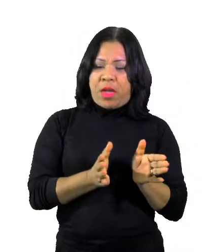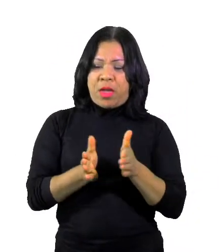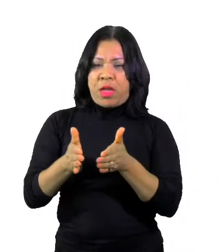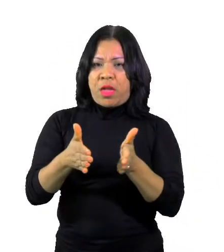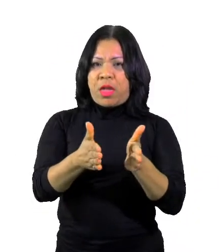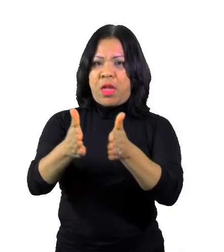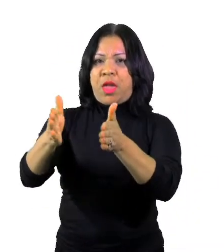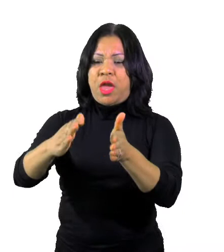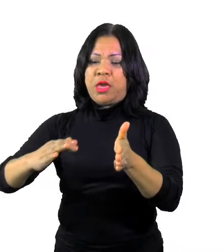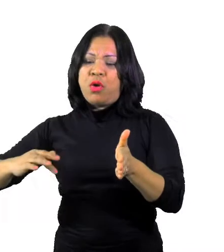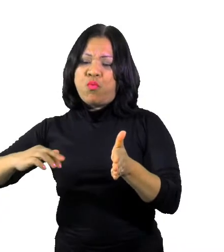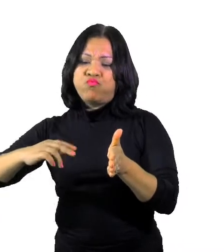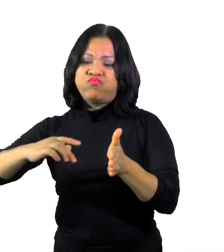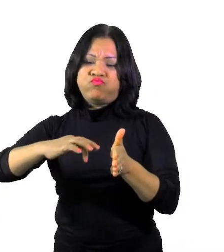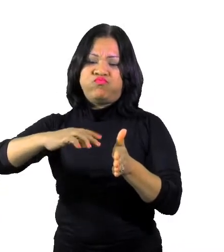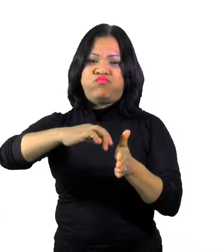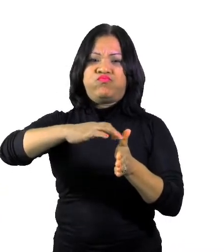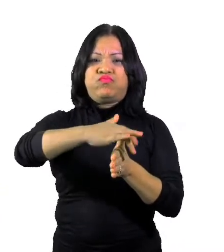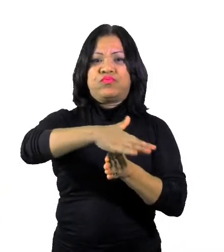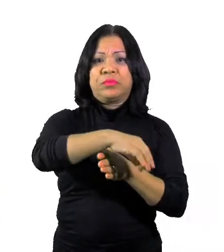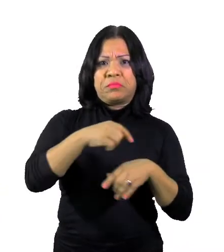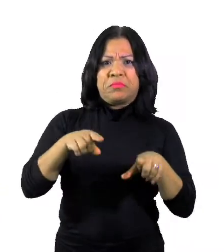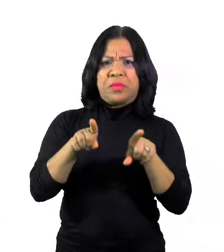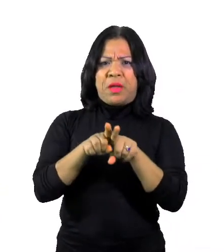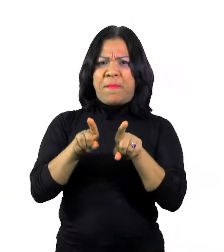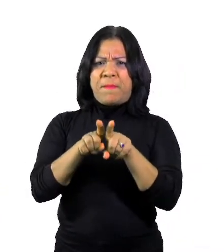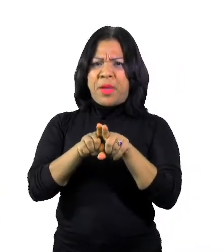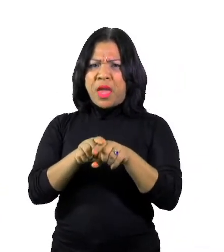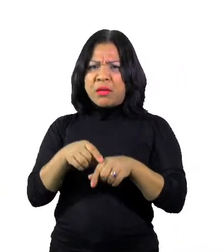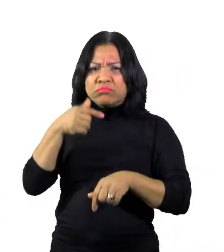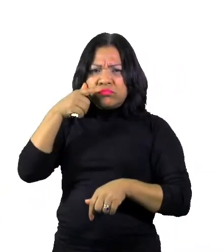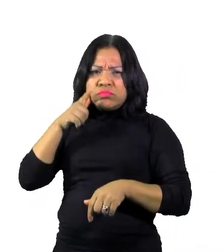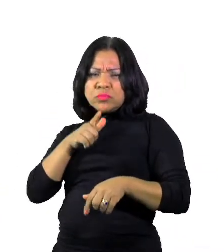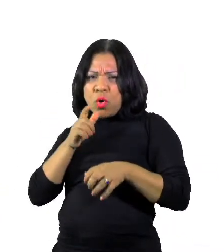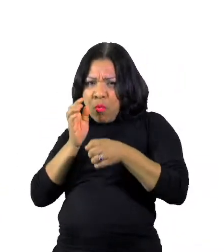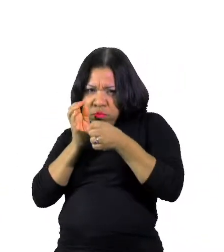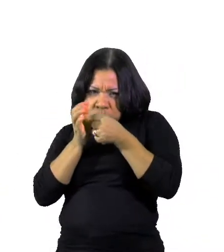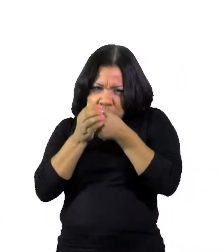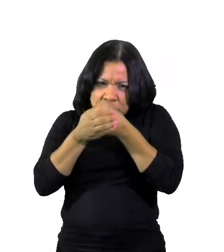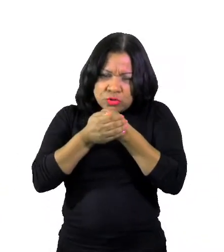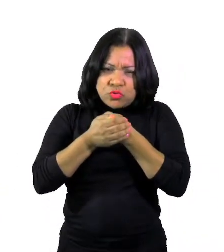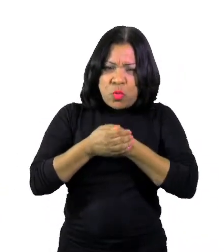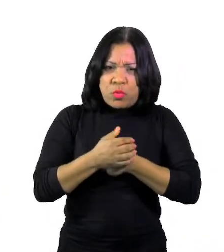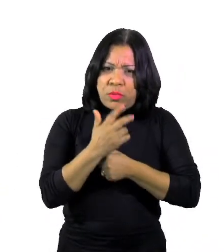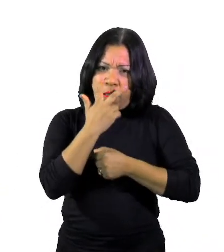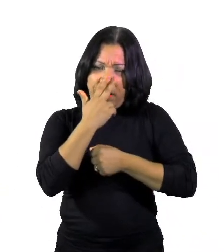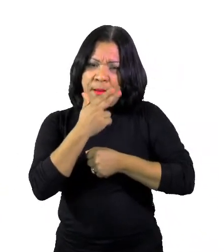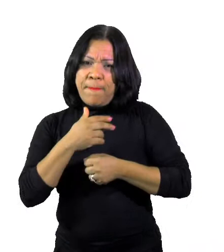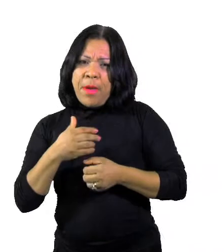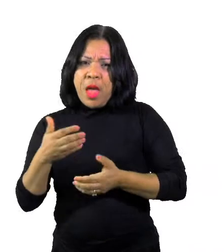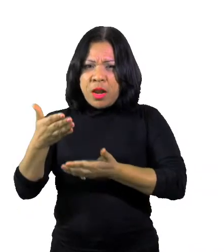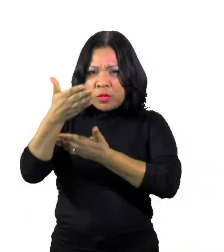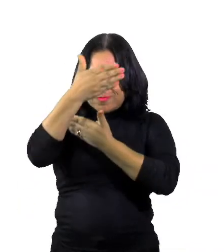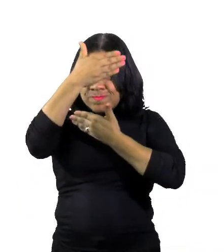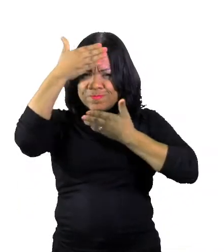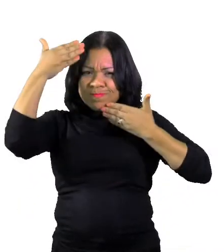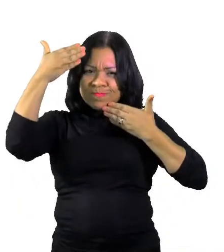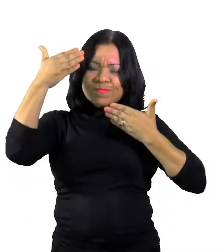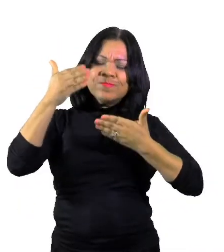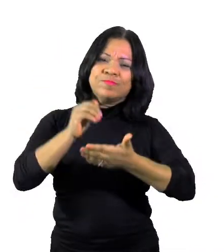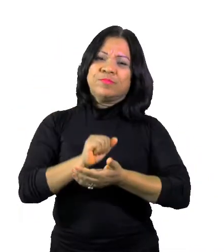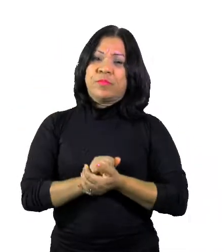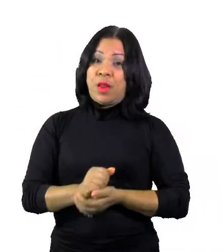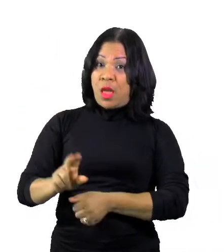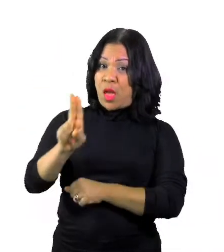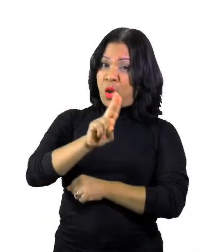de invisibilidade de um guerreiro ninja. Ela usa todas essas